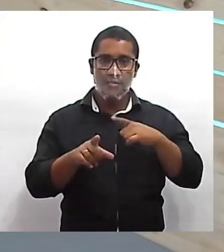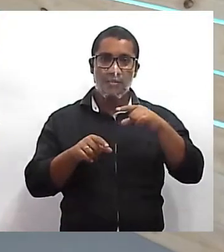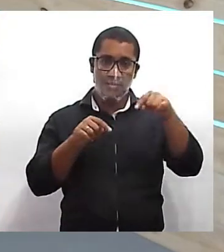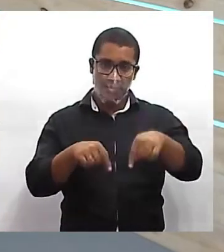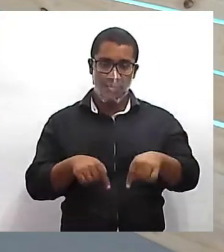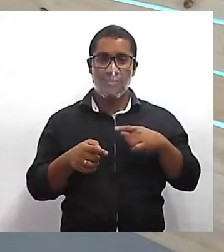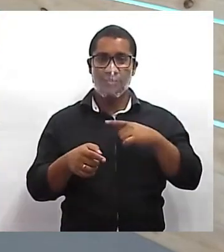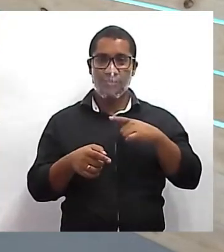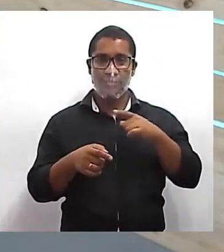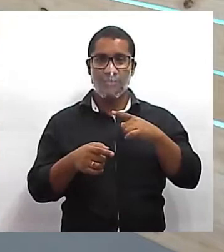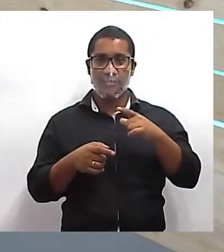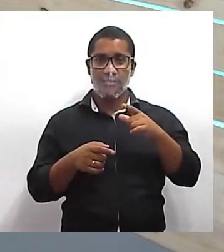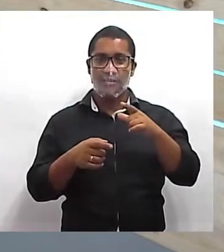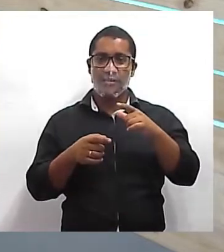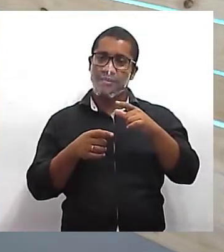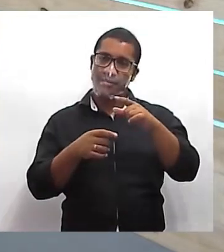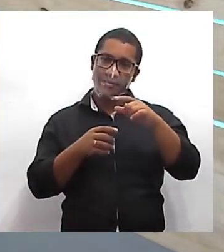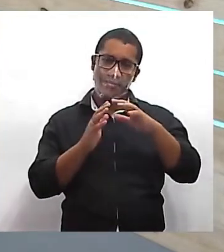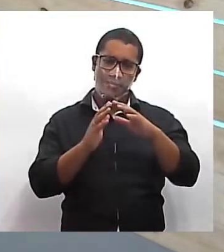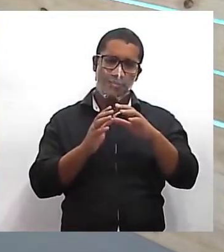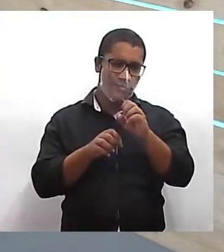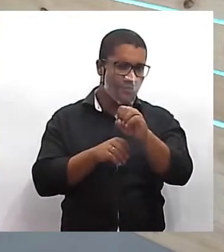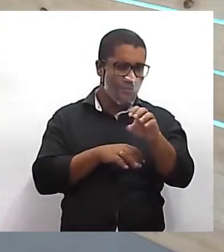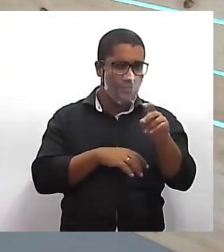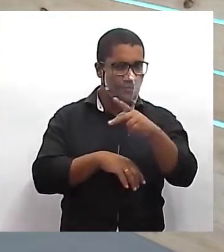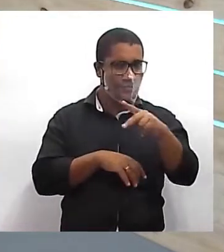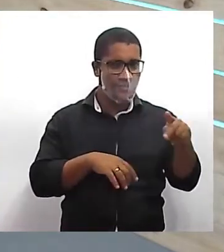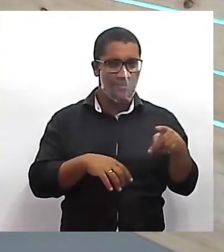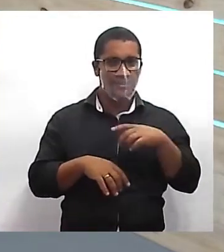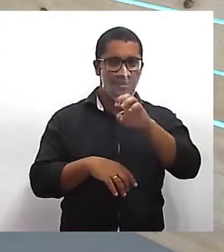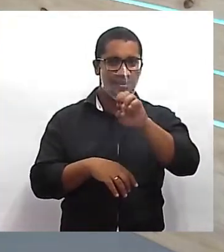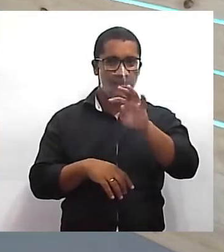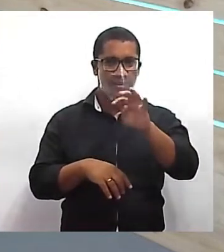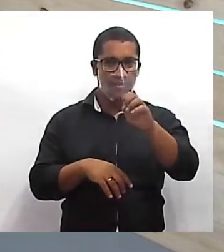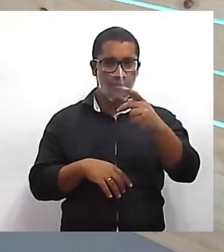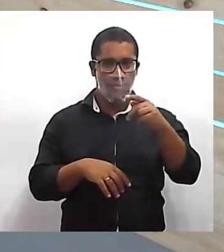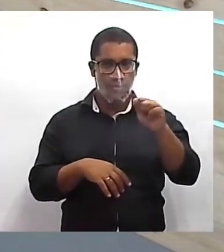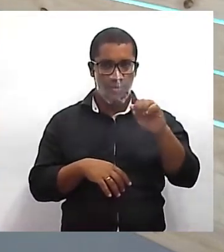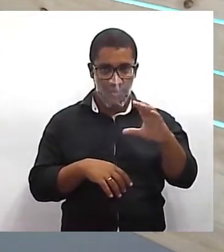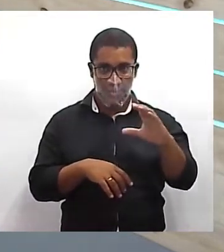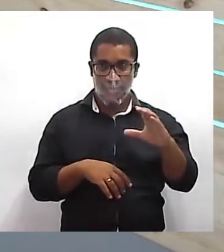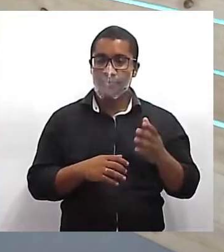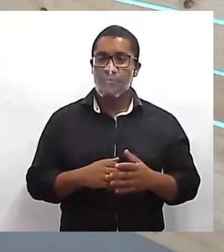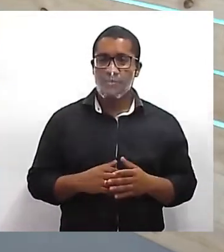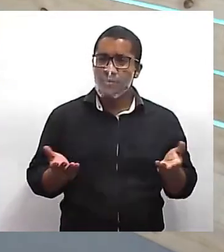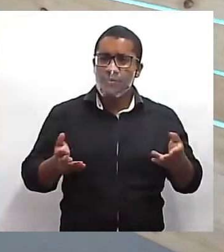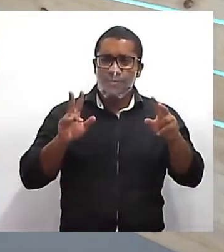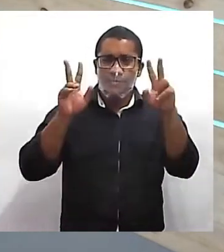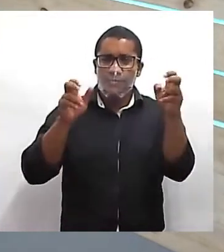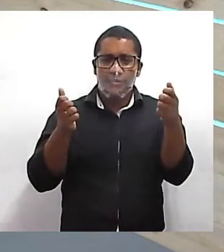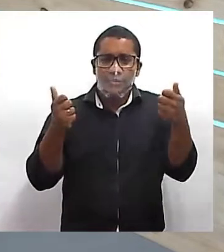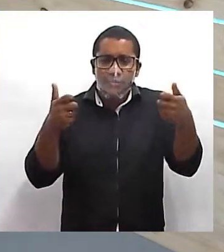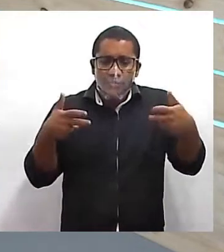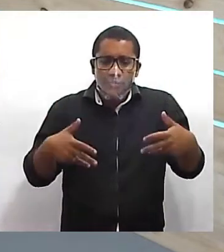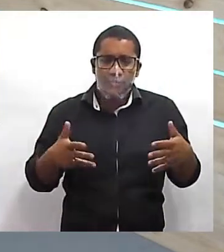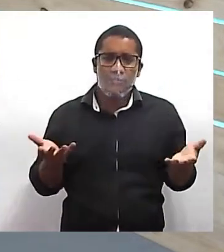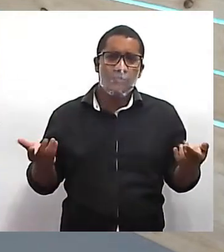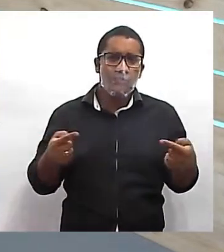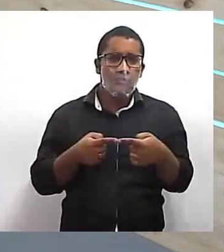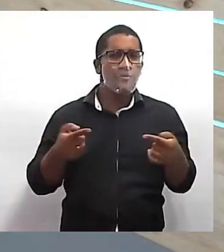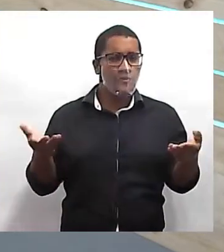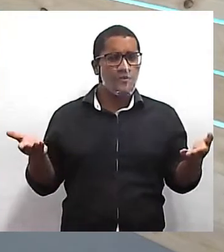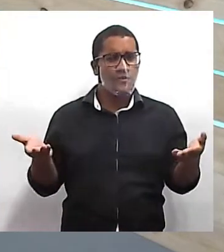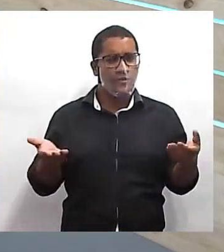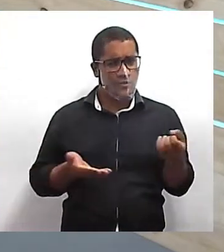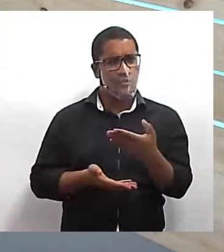ETEPAC. E hoje nós iremos discutir uma temática bastante pertinente ao momento em que estamos vivendo, bastante atual,